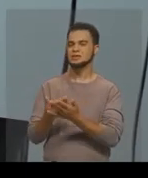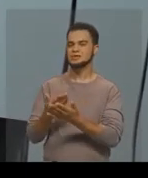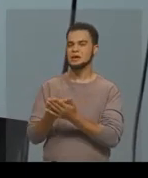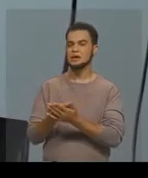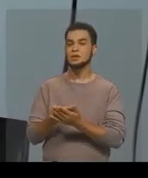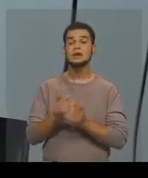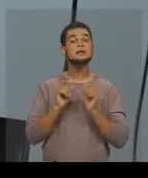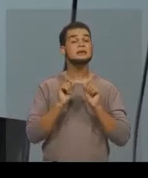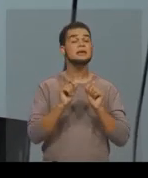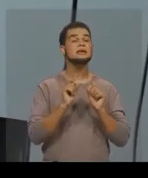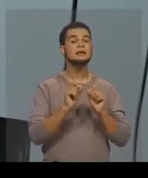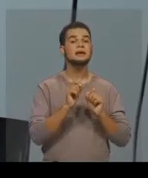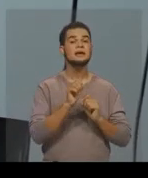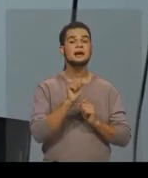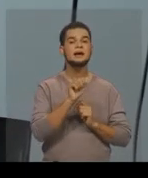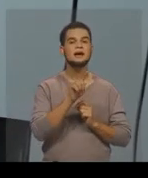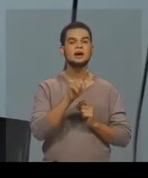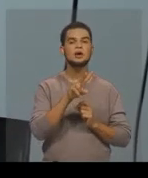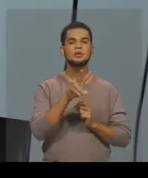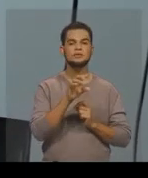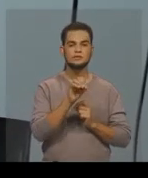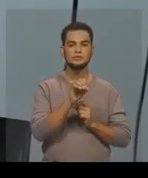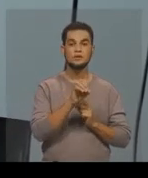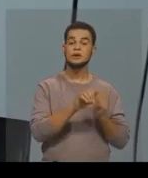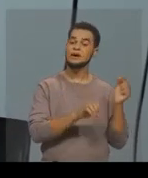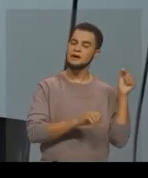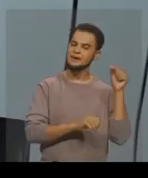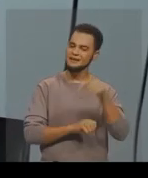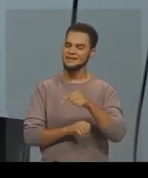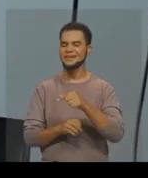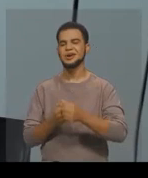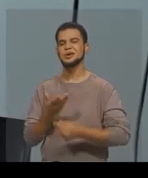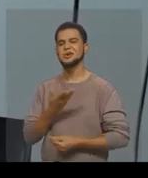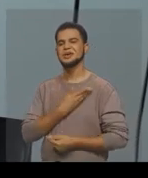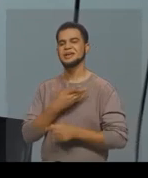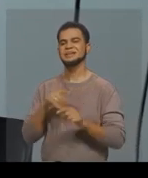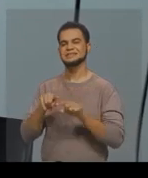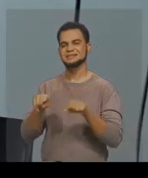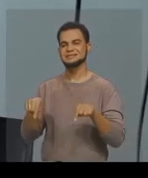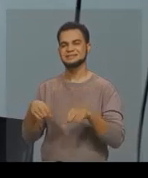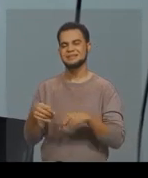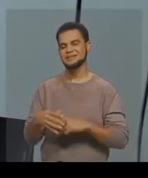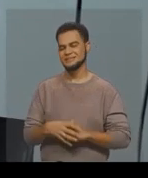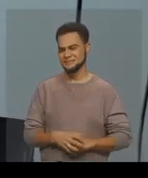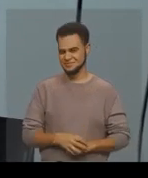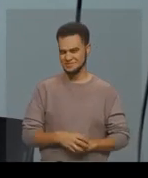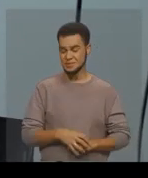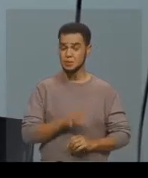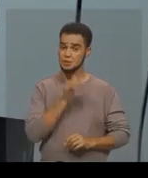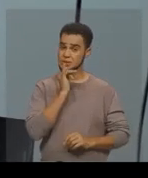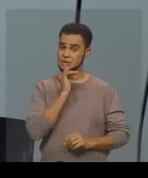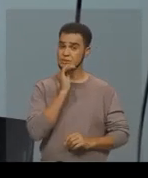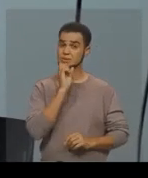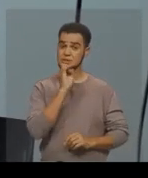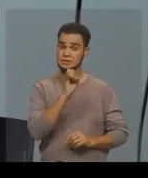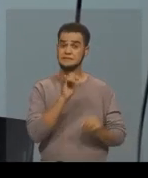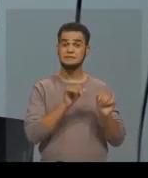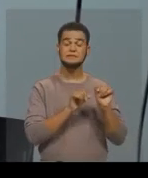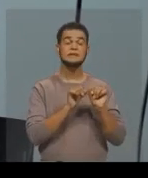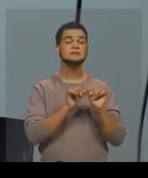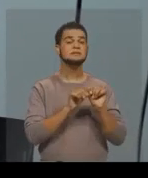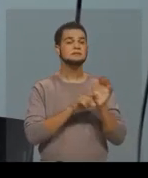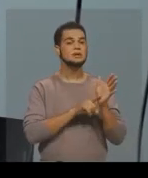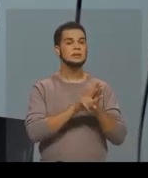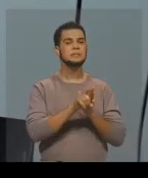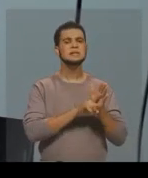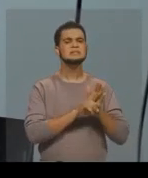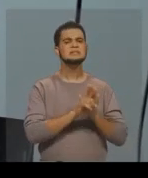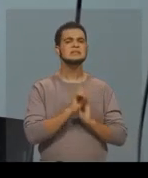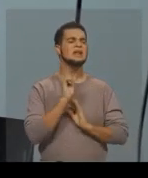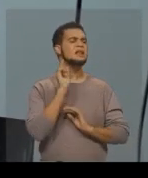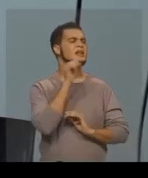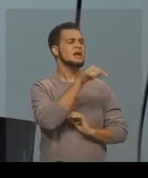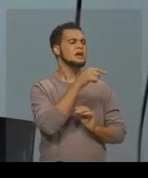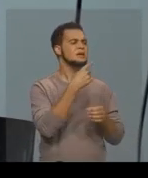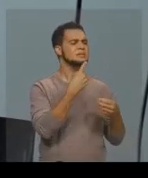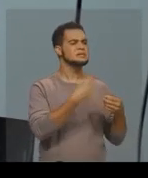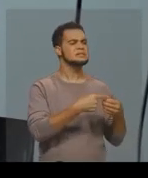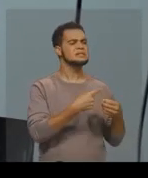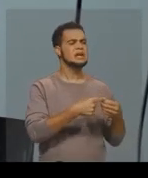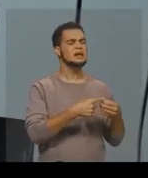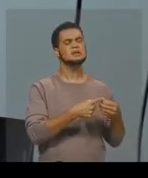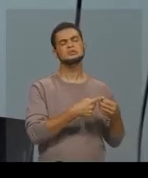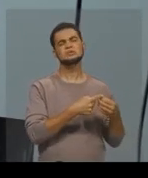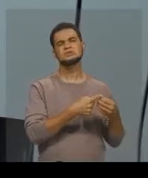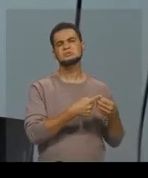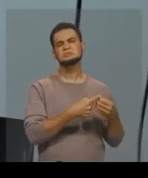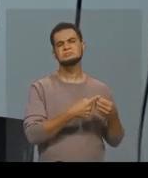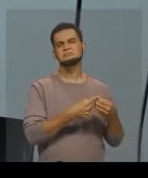está perguntando, são seus colegas de classe. Se você vai fazer uma pesquisa, sei lá, numa cidade como Diamantina,